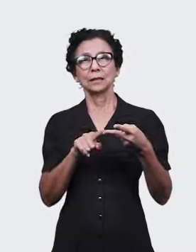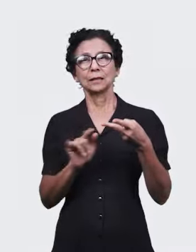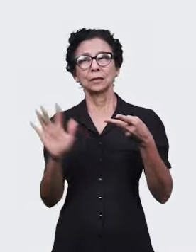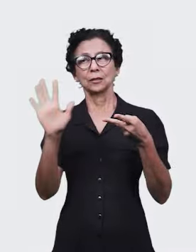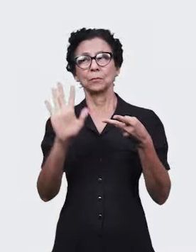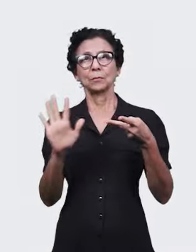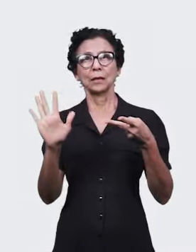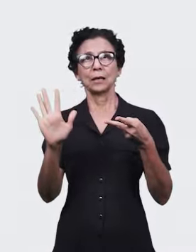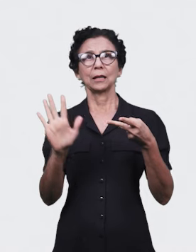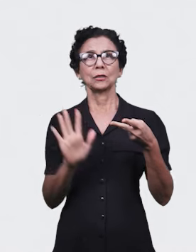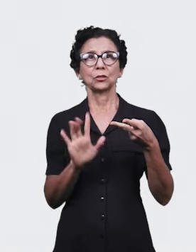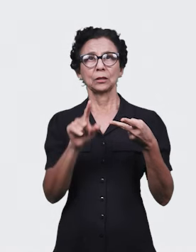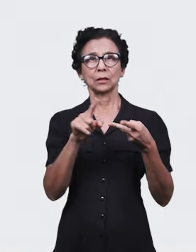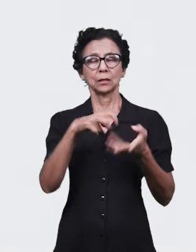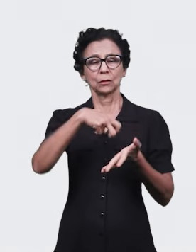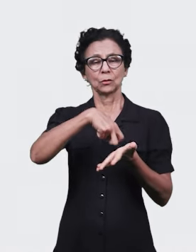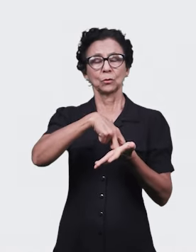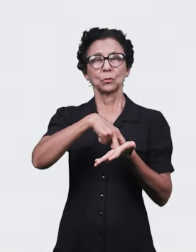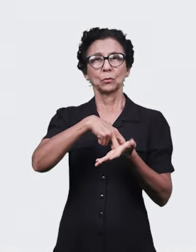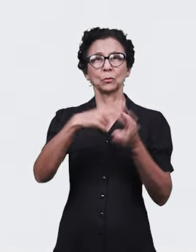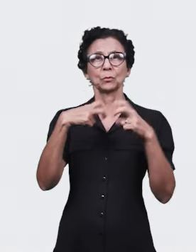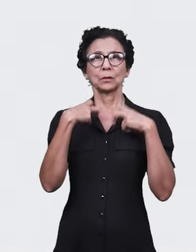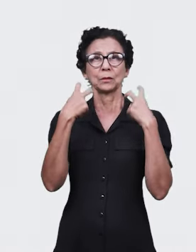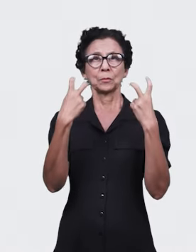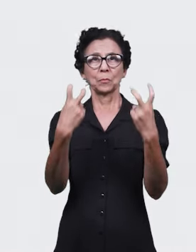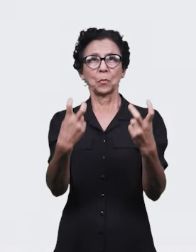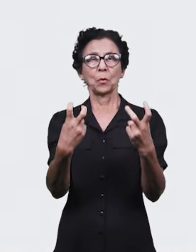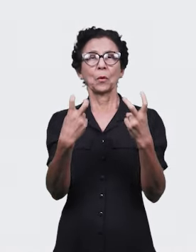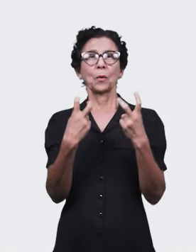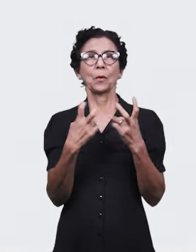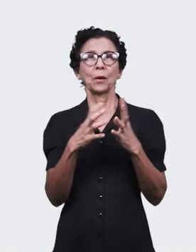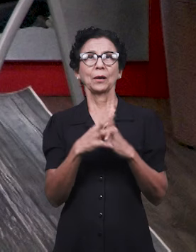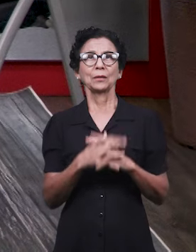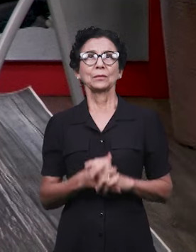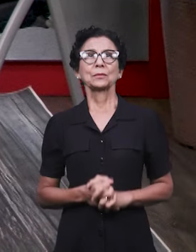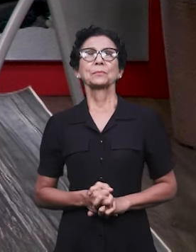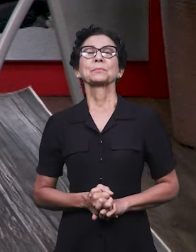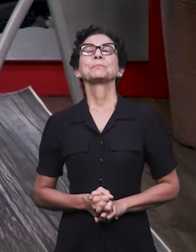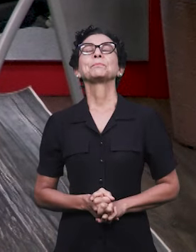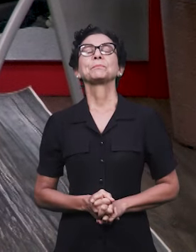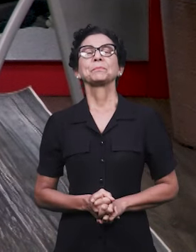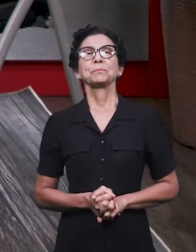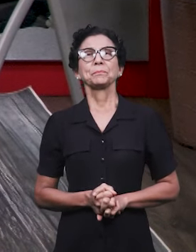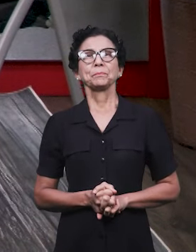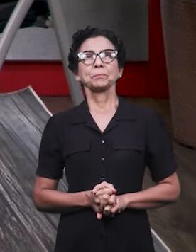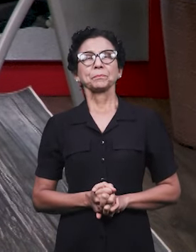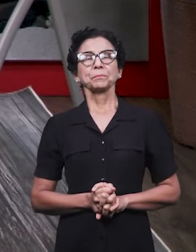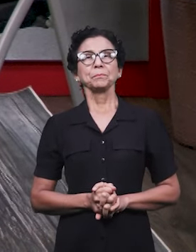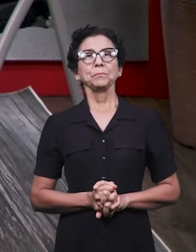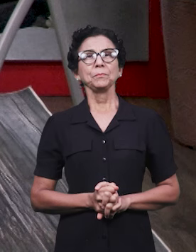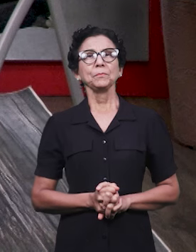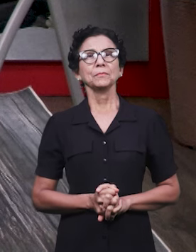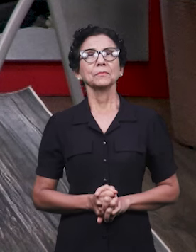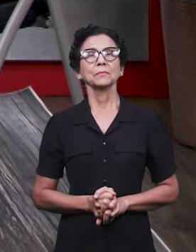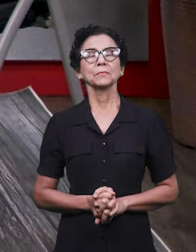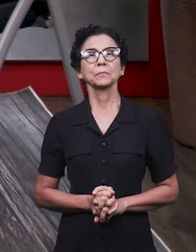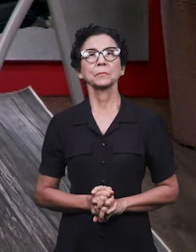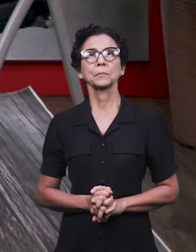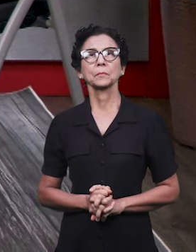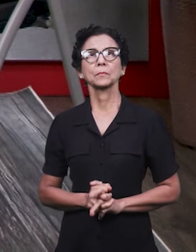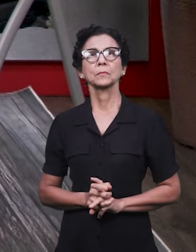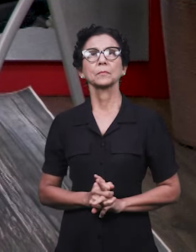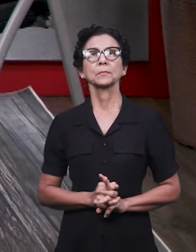o clamor. Você fala do uso dessas imagens psicogramas. Onde tem esse, isso mesmo. Abrindo a porta, né? Isso mesmo, né?